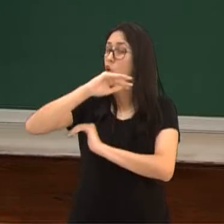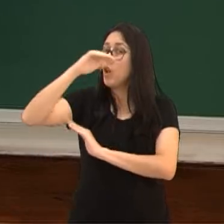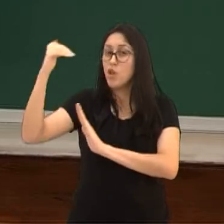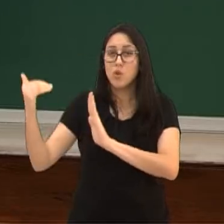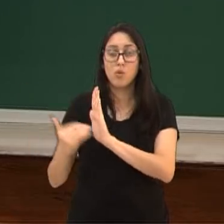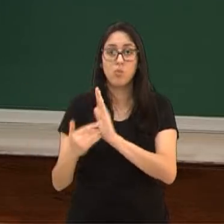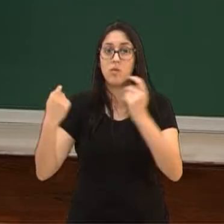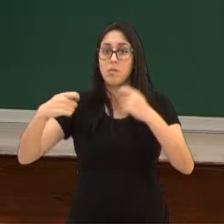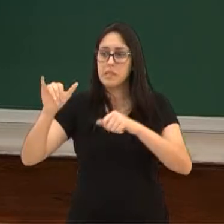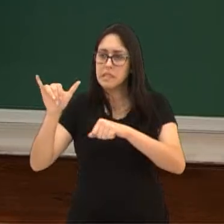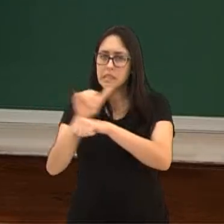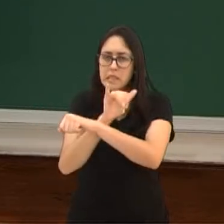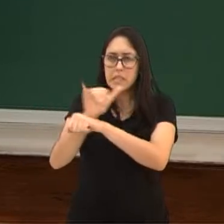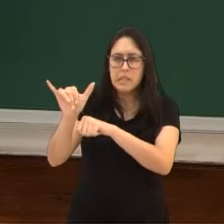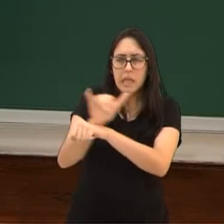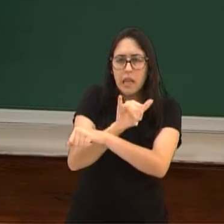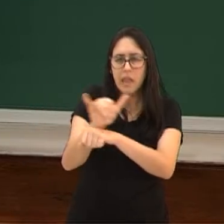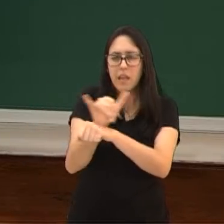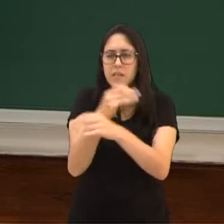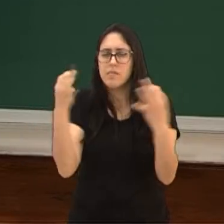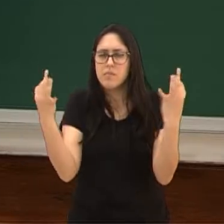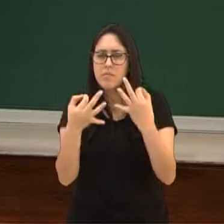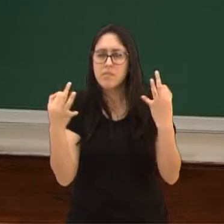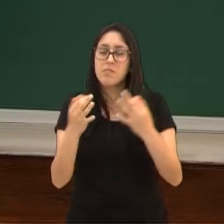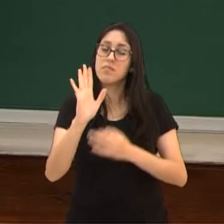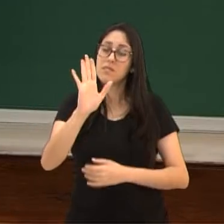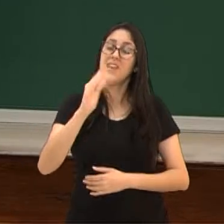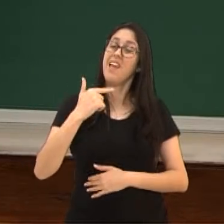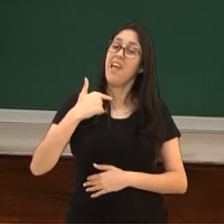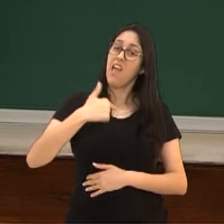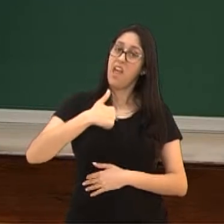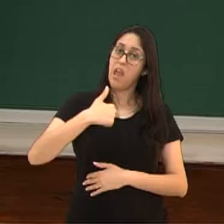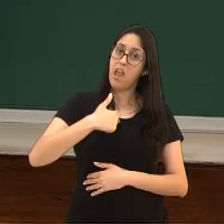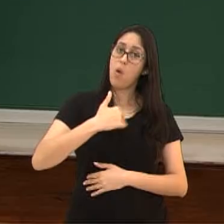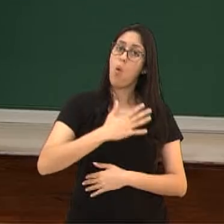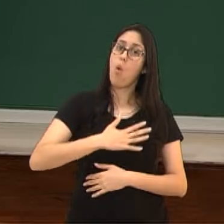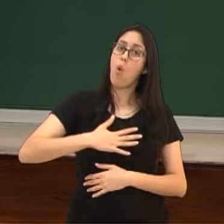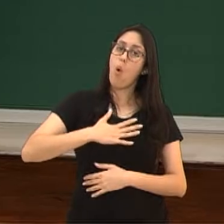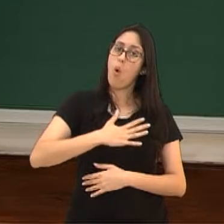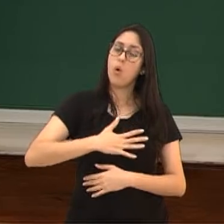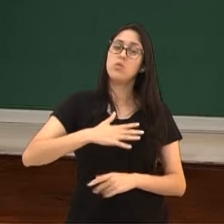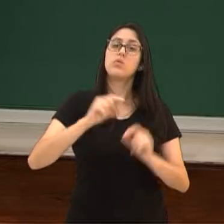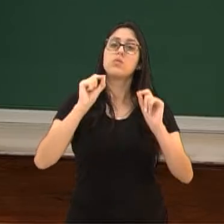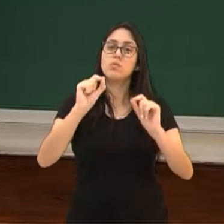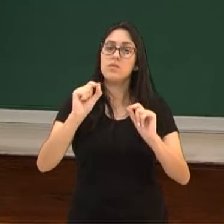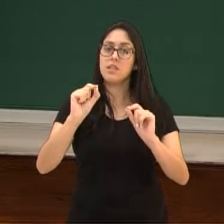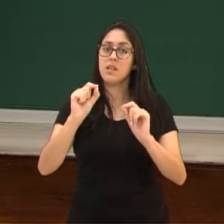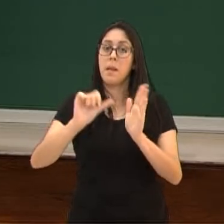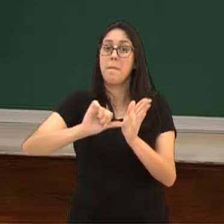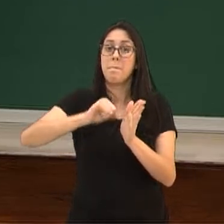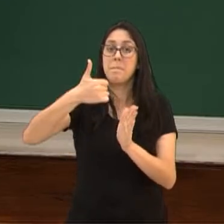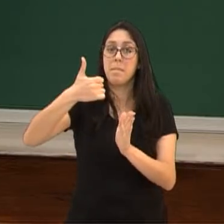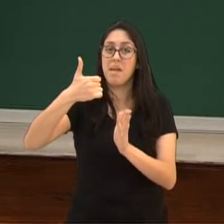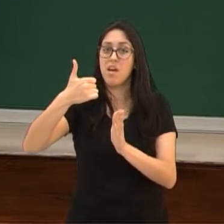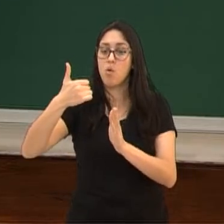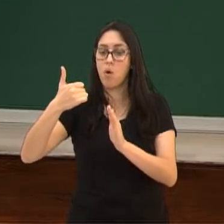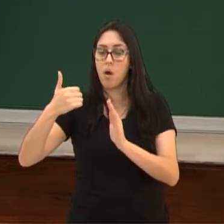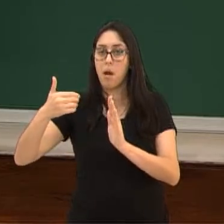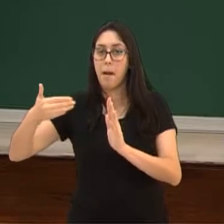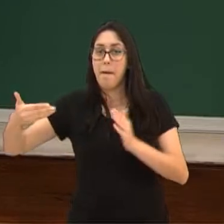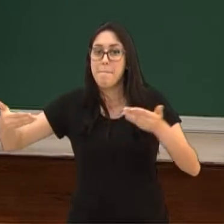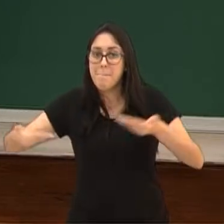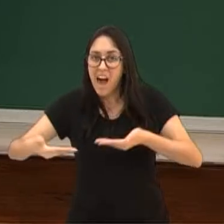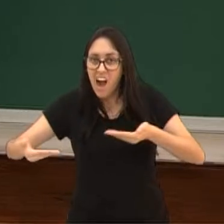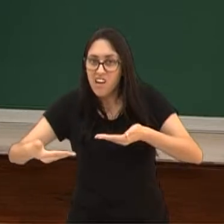montar uma estratégia. Como que eu vou fazer? Eu gosto de dividir e começar de baixo para cima. Então, se você começar de